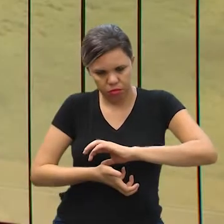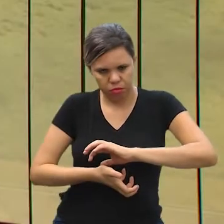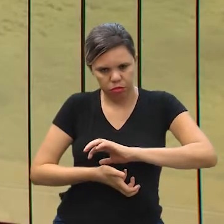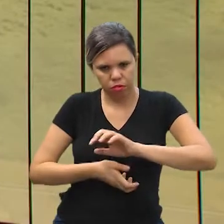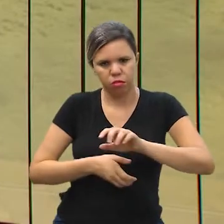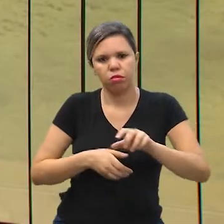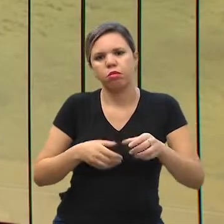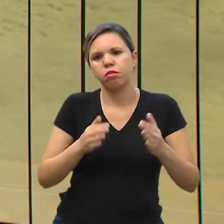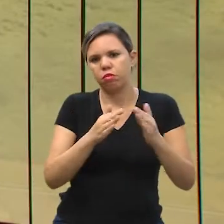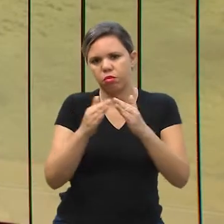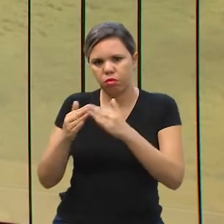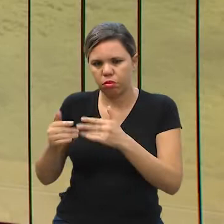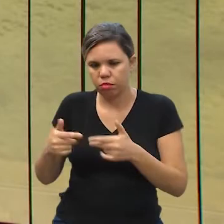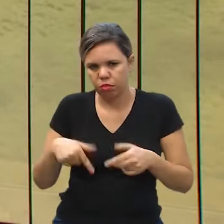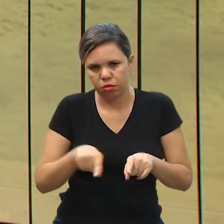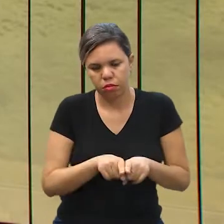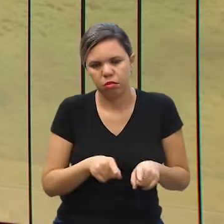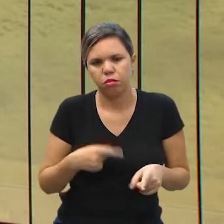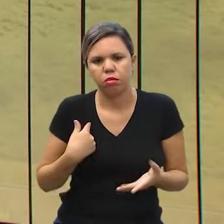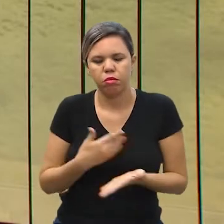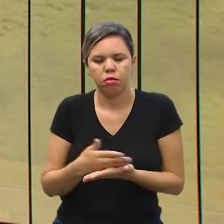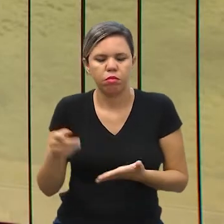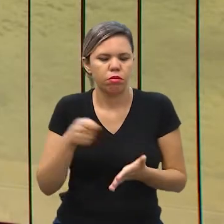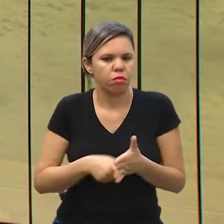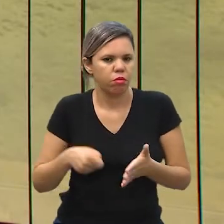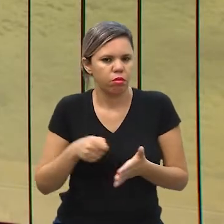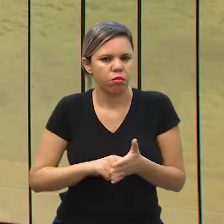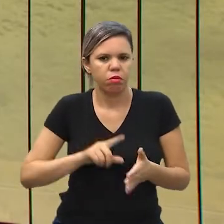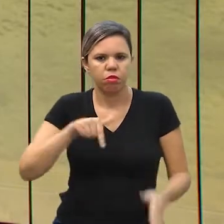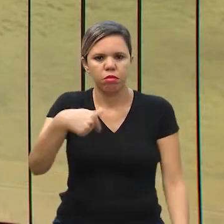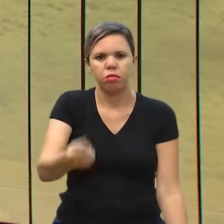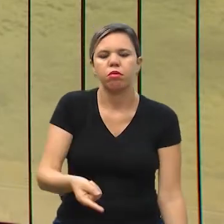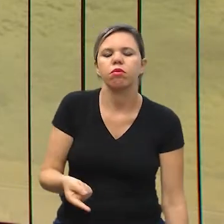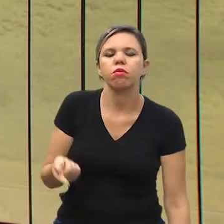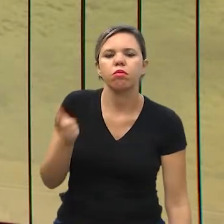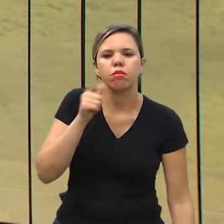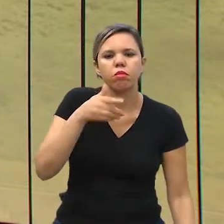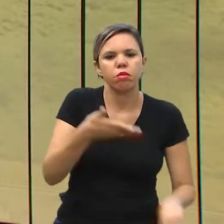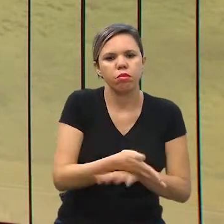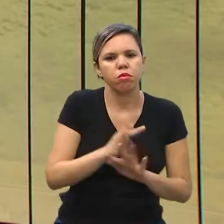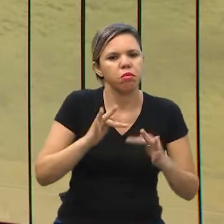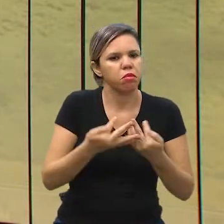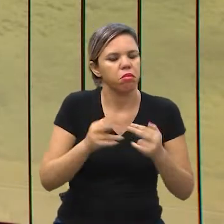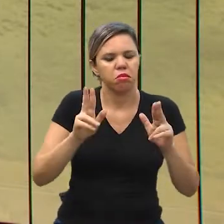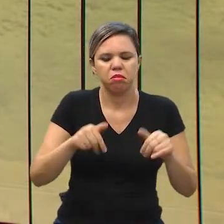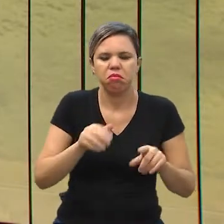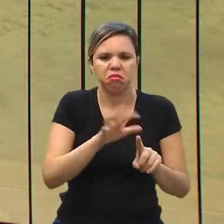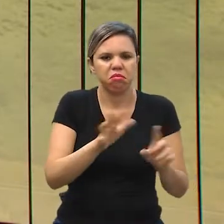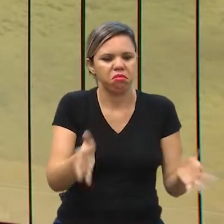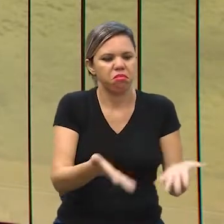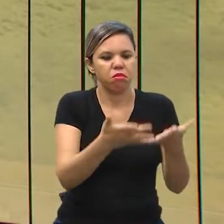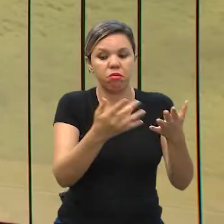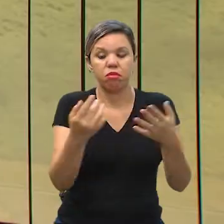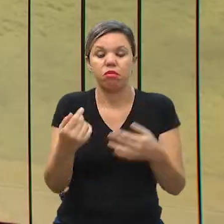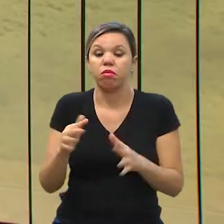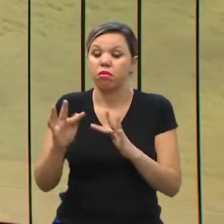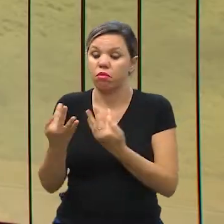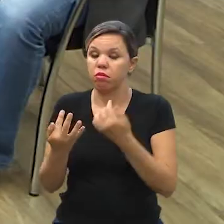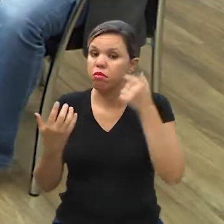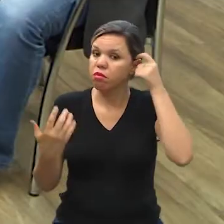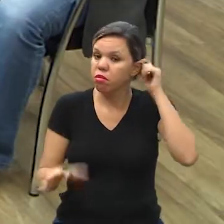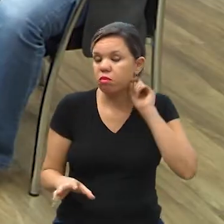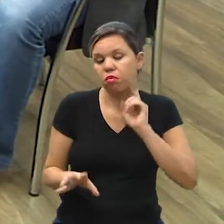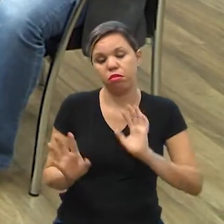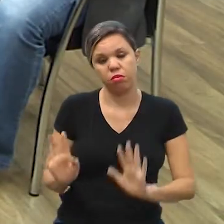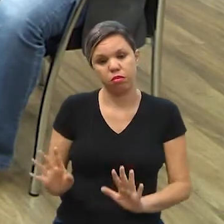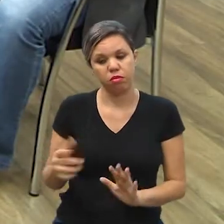fui então começando a minha militância Depois daí eu ingressei a família nunca incentivou muito não pelo contrário